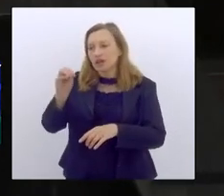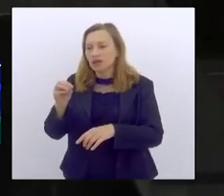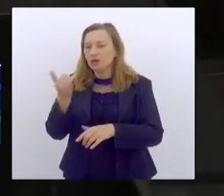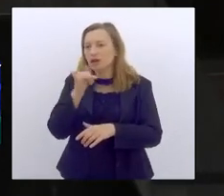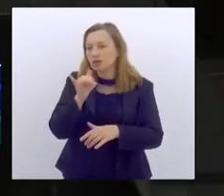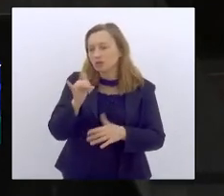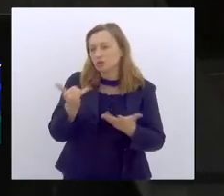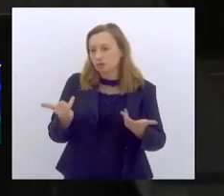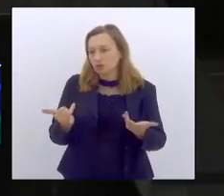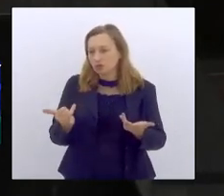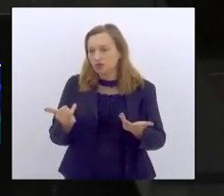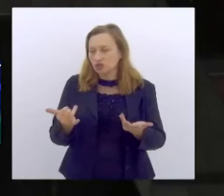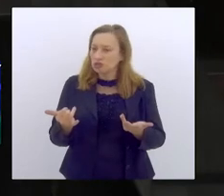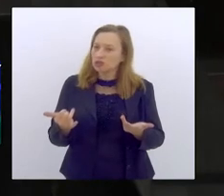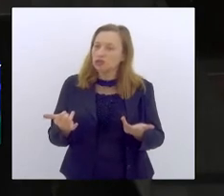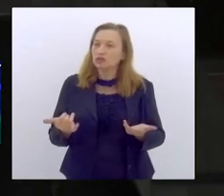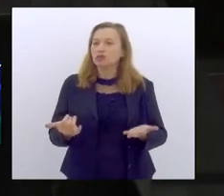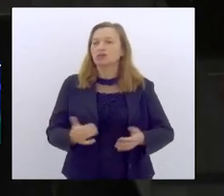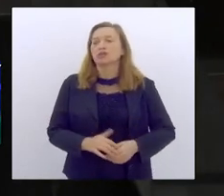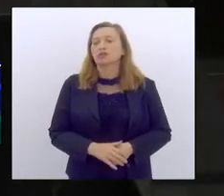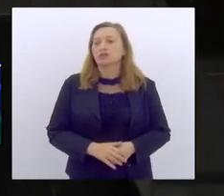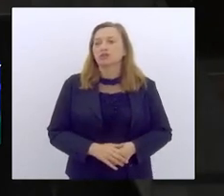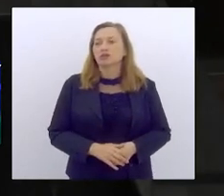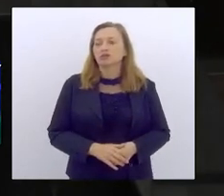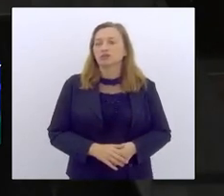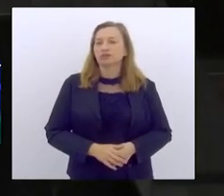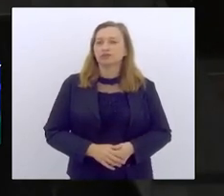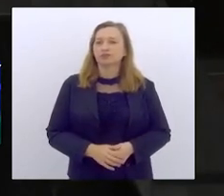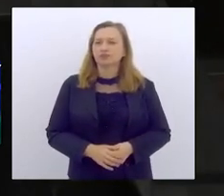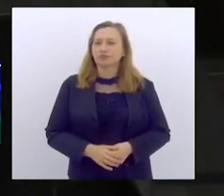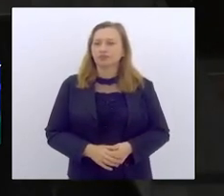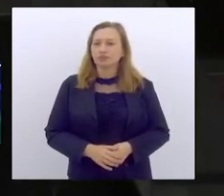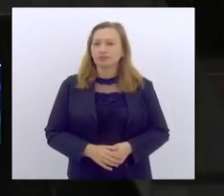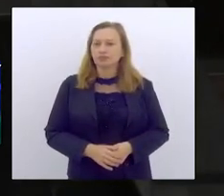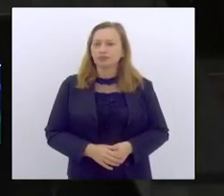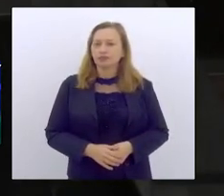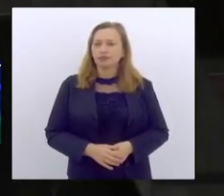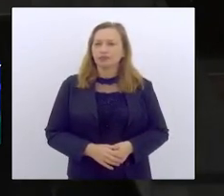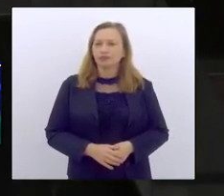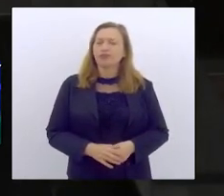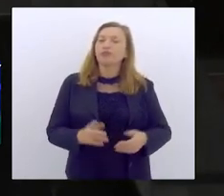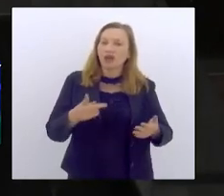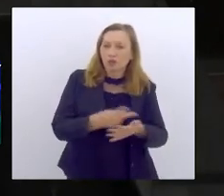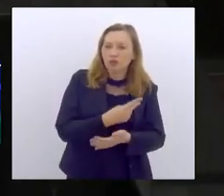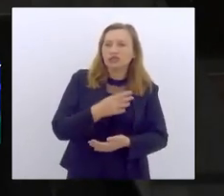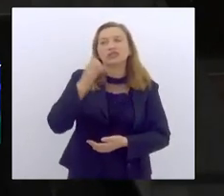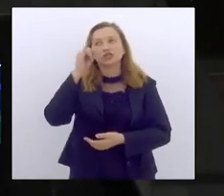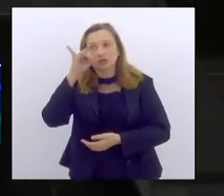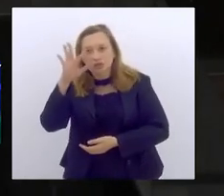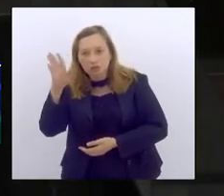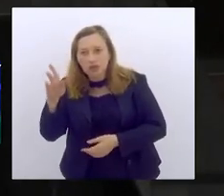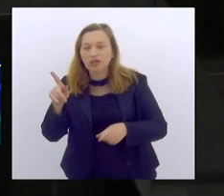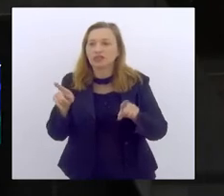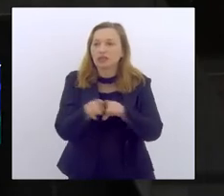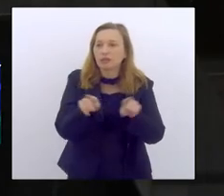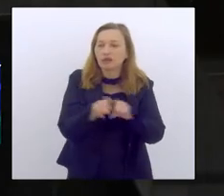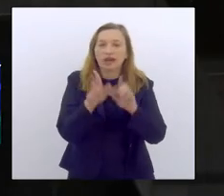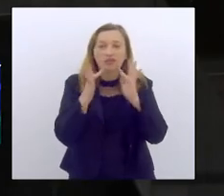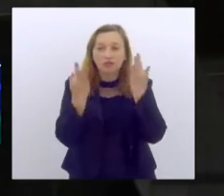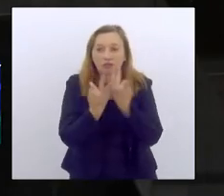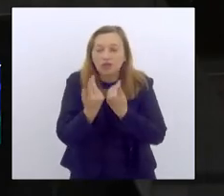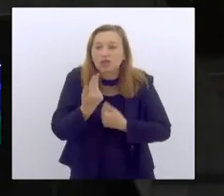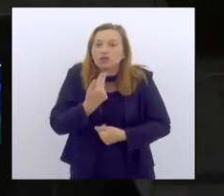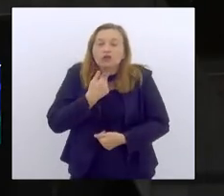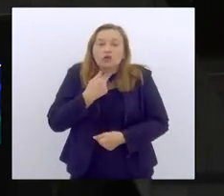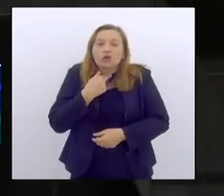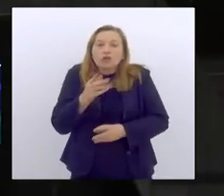fornecimento são diárias e e abruptas chega acontecer inclusive de madrugada quando as famílias inclusive